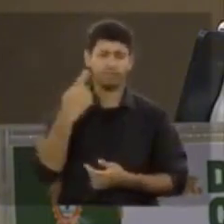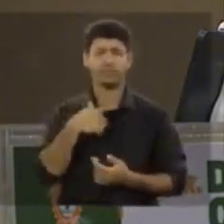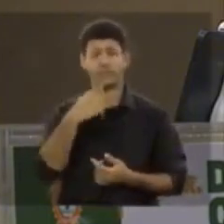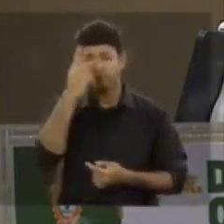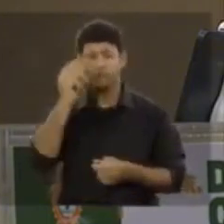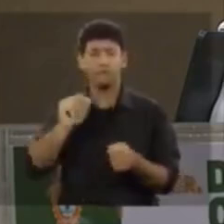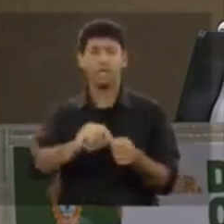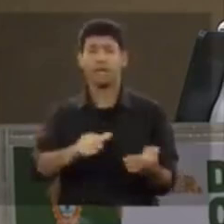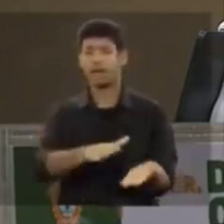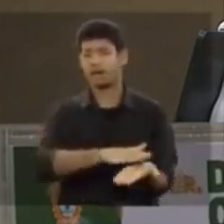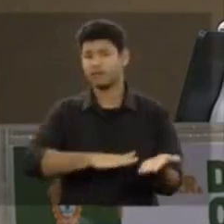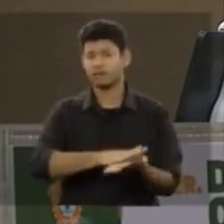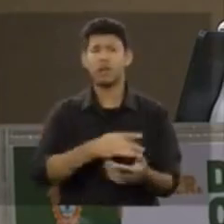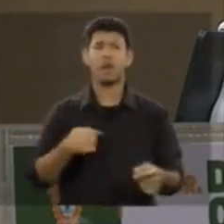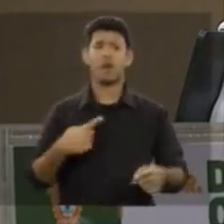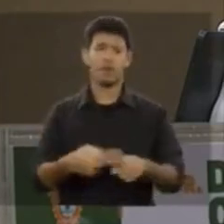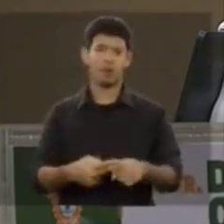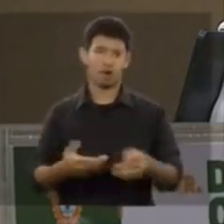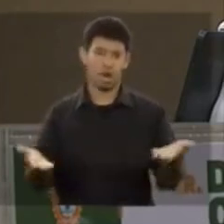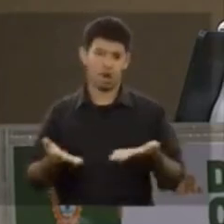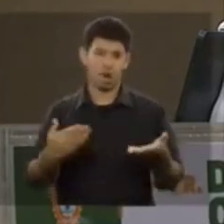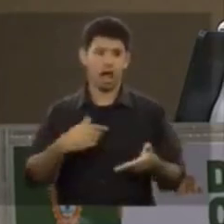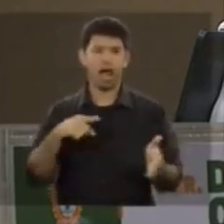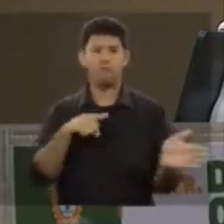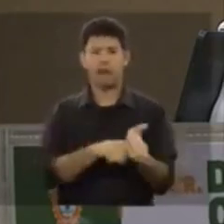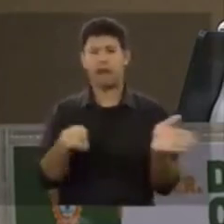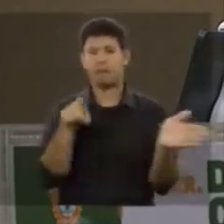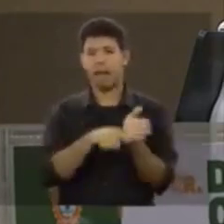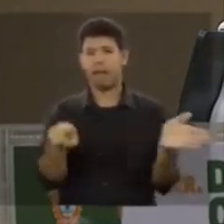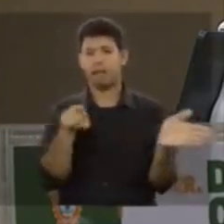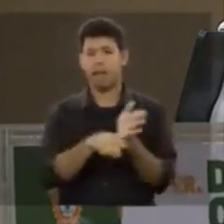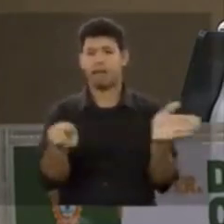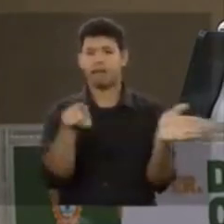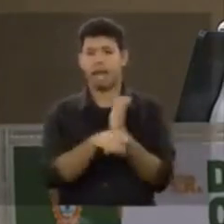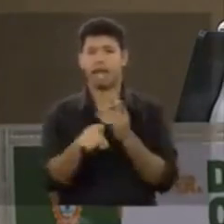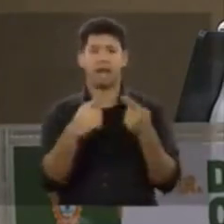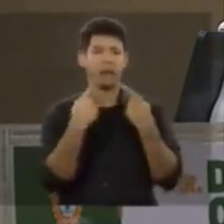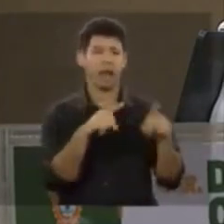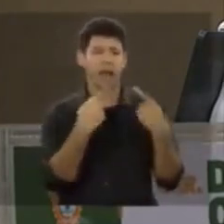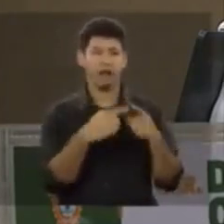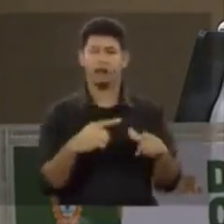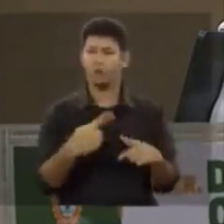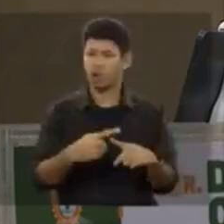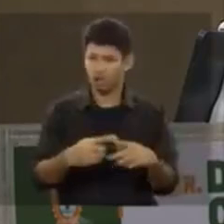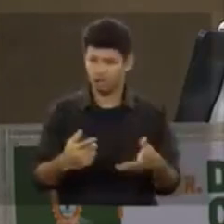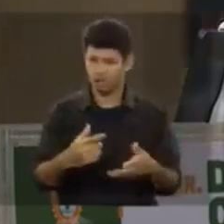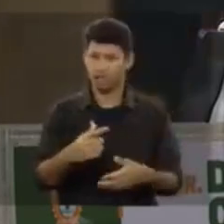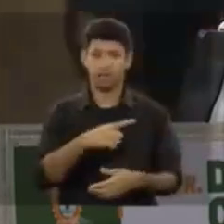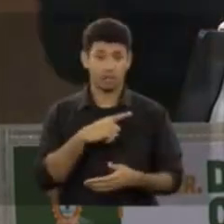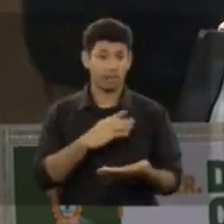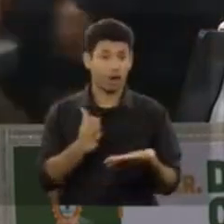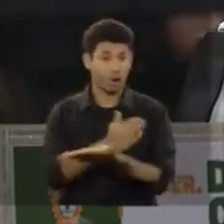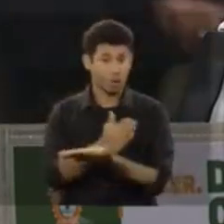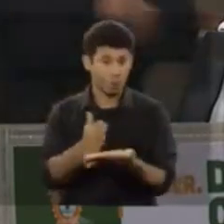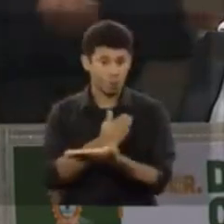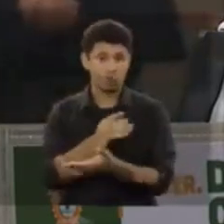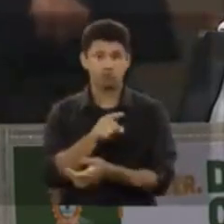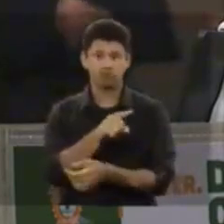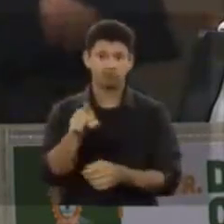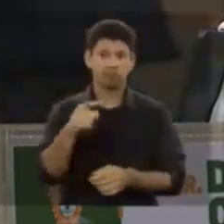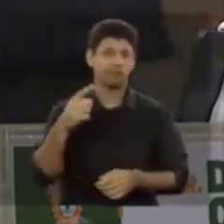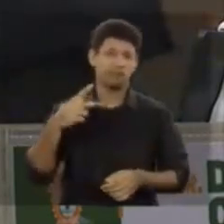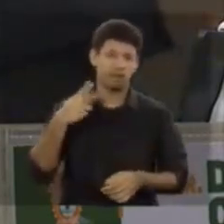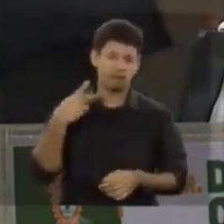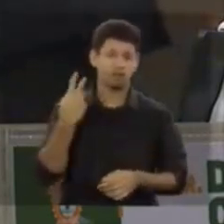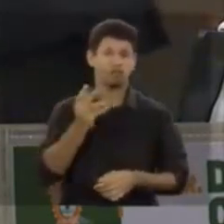fez nada e só agora por que estão questionando Tem muita gente que que está aqui há mais mandatos